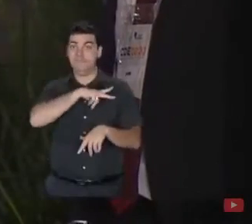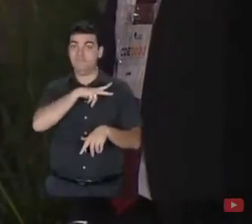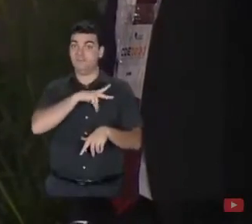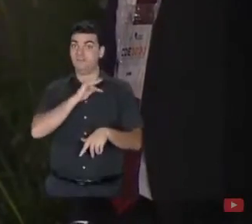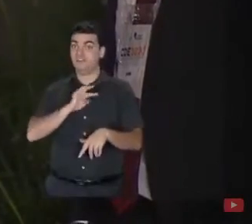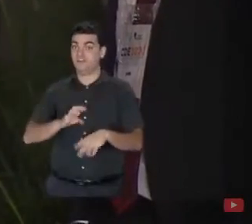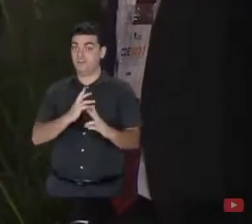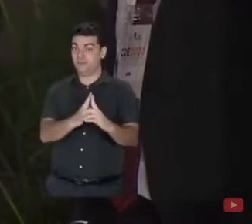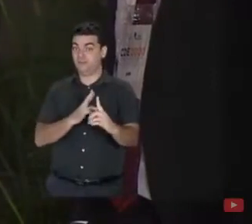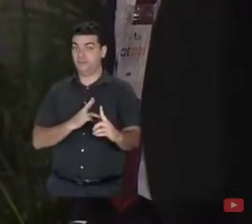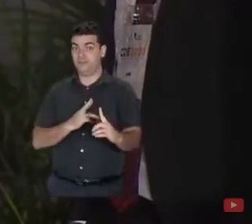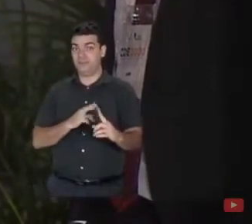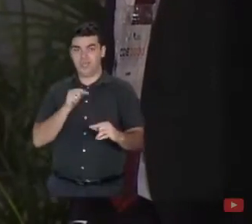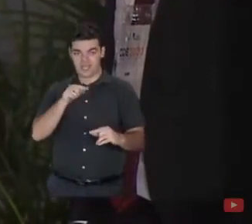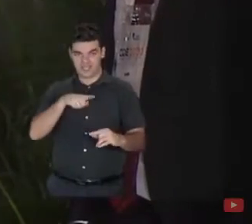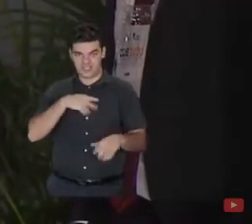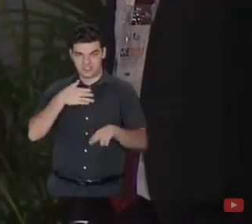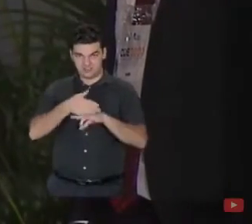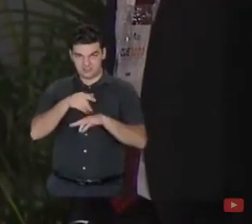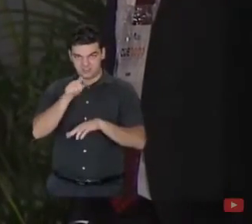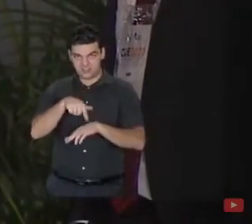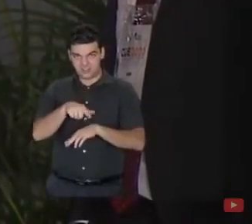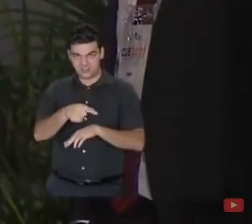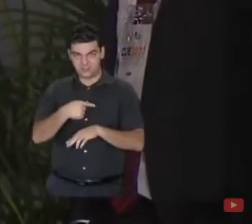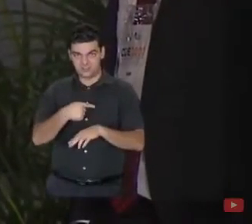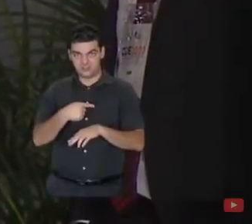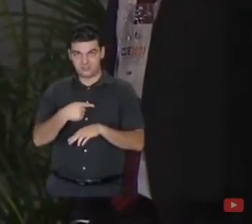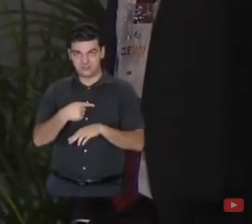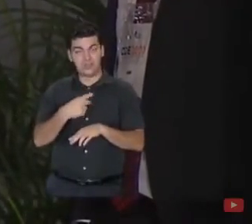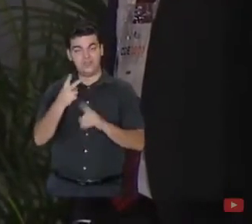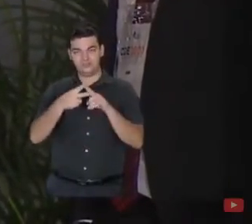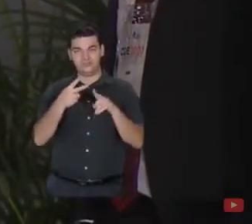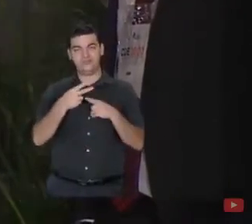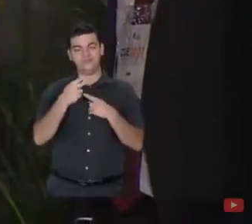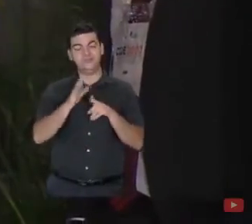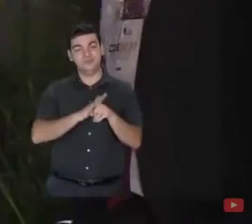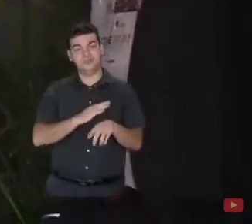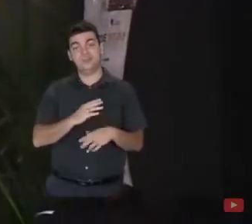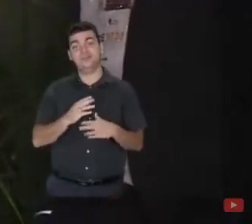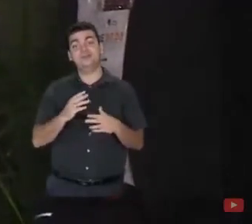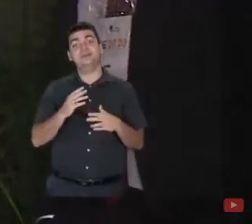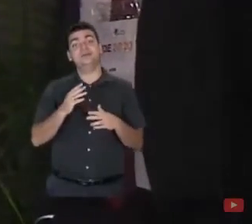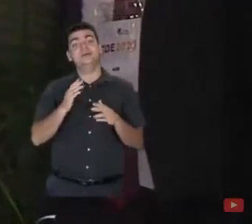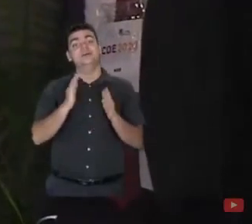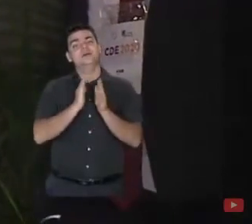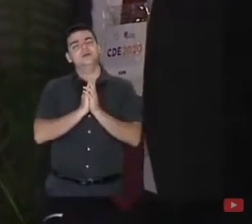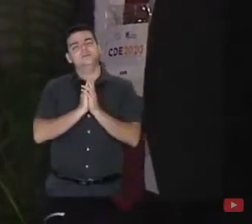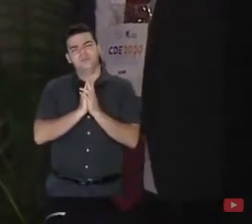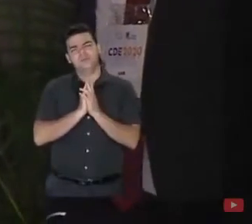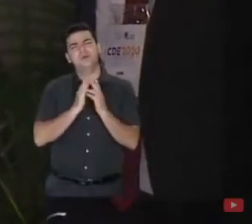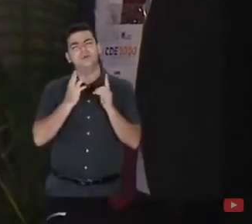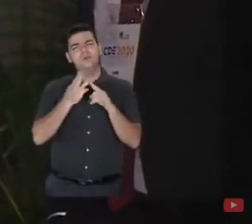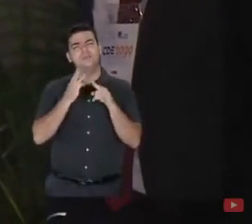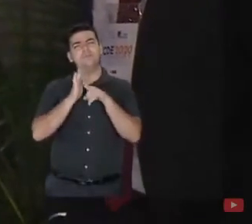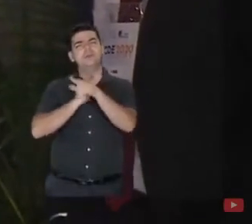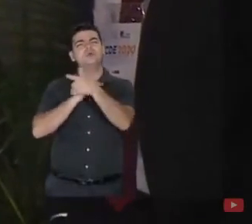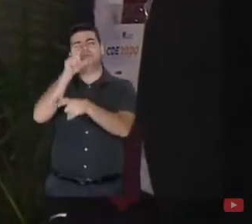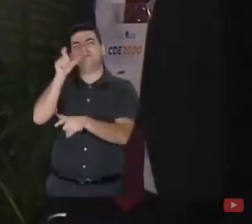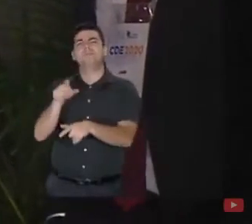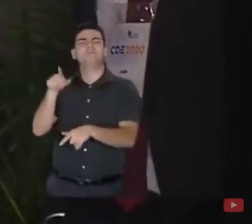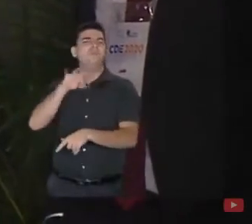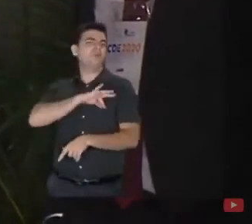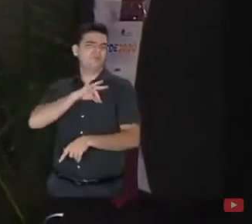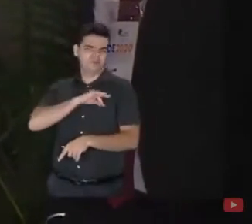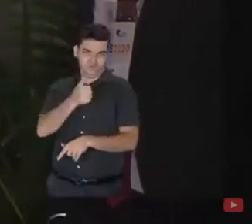Essa rede também foi alvo de ataque? São as duas perguntas. E se eu puder só dirigir ao doutor Rolando Alexandre, da